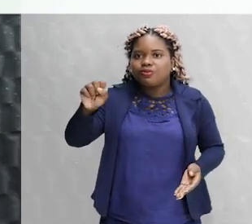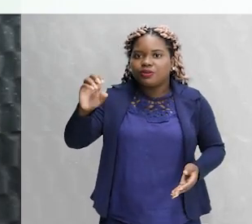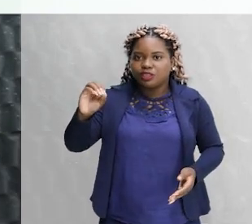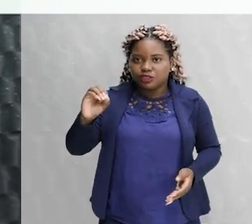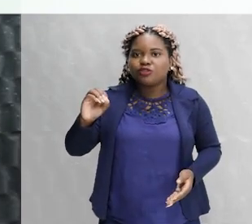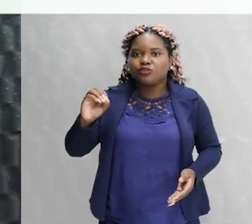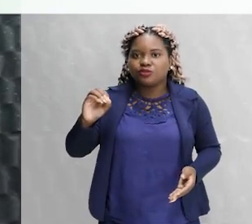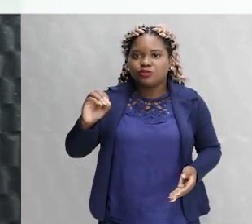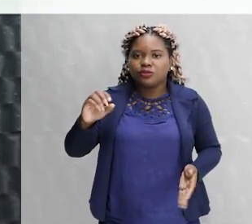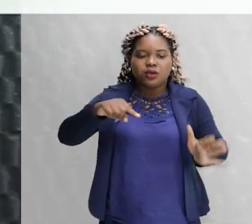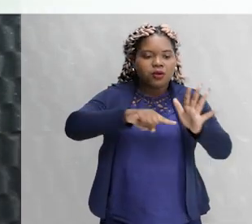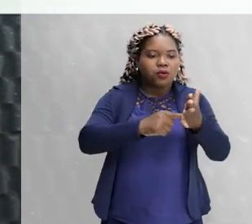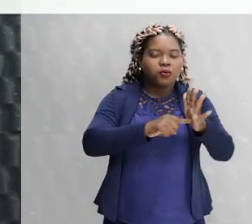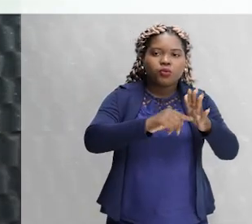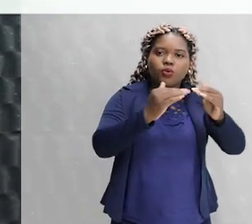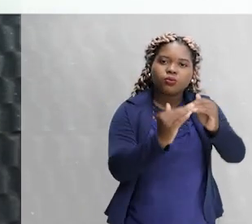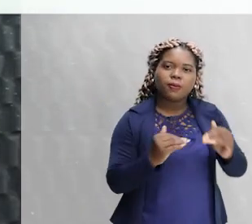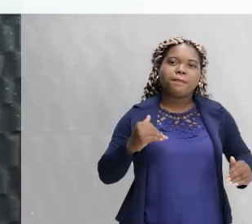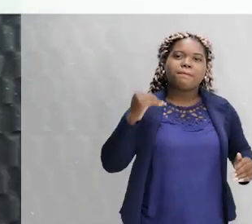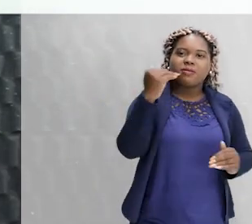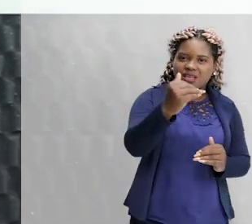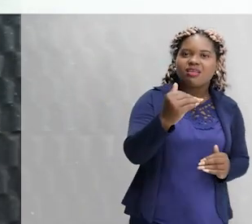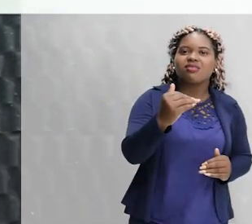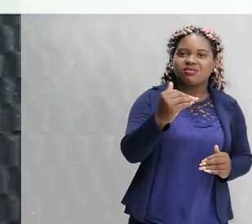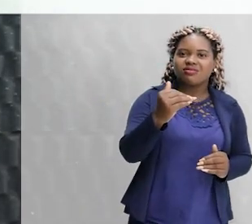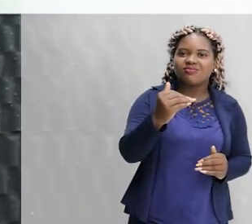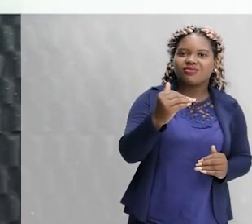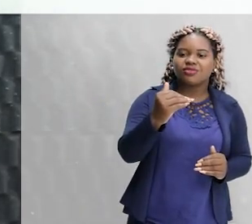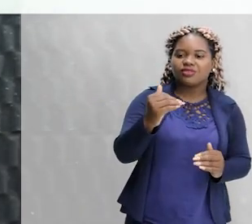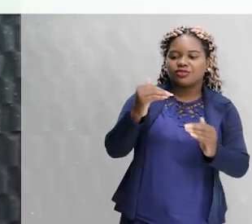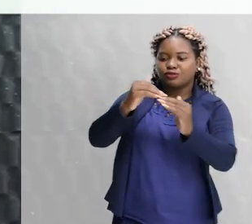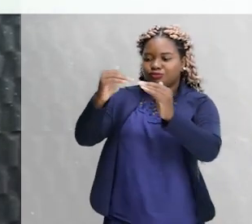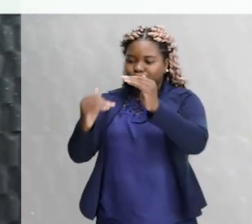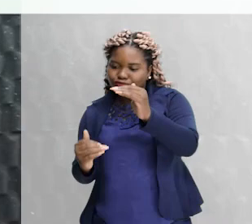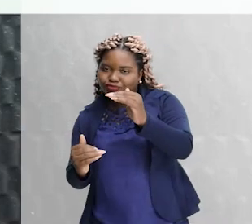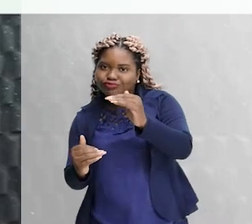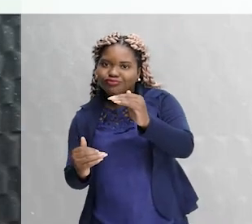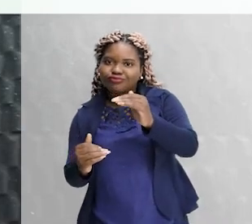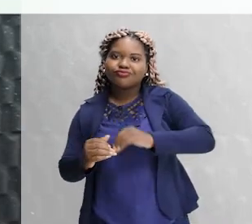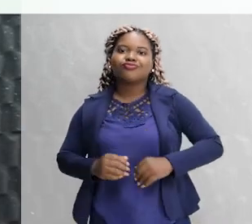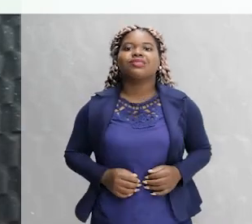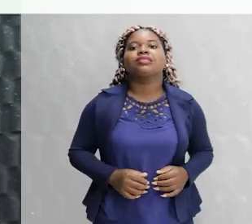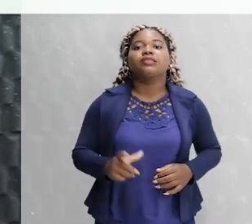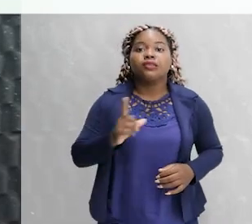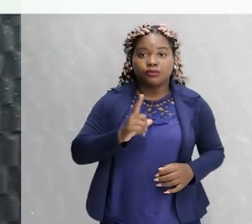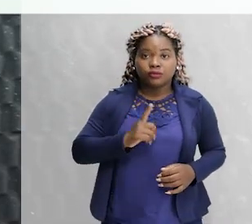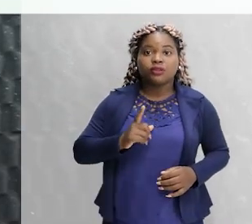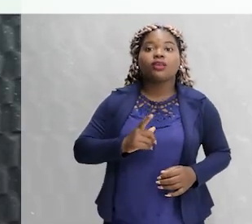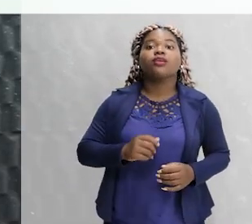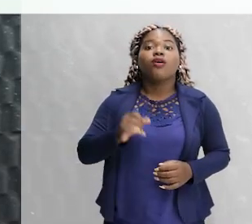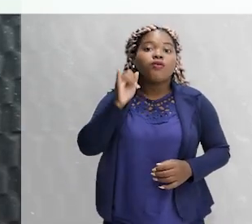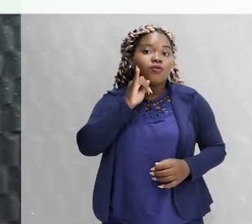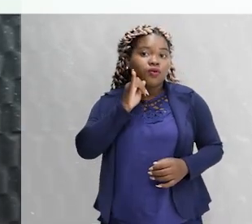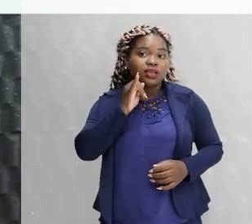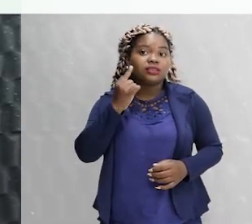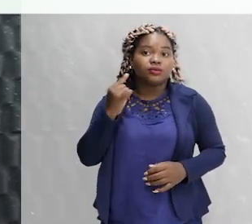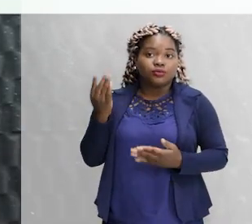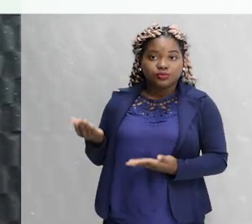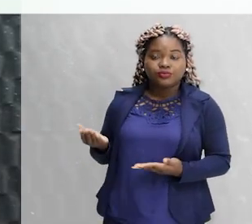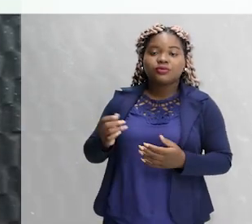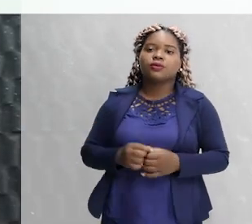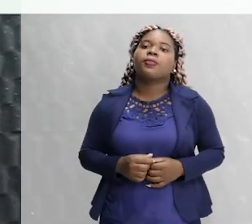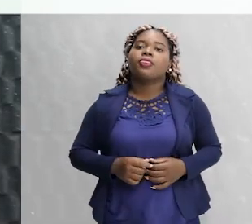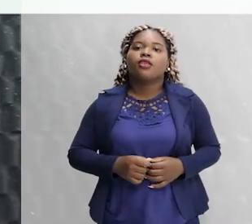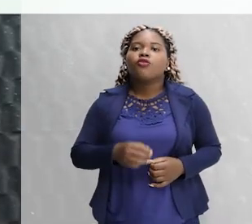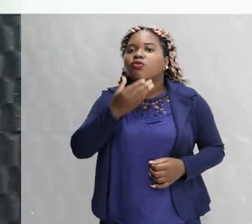aritmética simples. Ok? Então, eu coloquei aqui uma situaçãozinha para a gente ver, tá? Olha só, Pedro fez uma prova